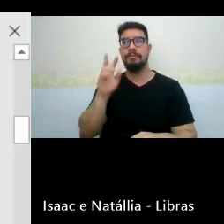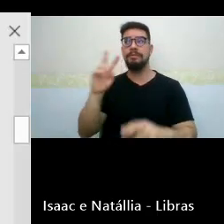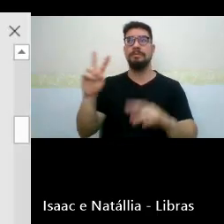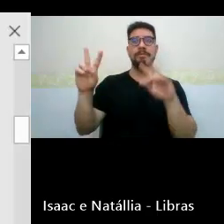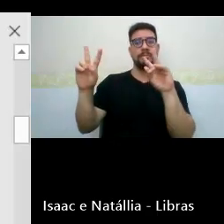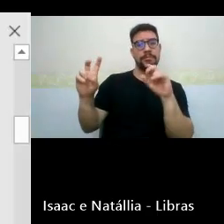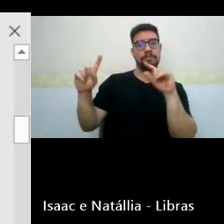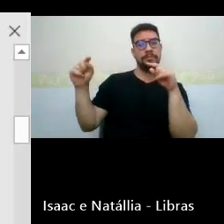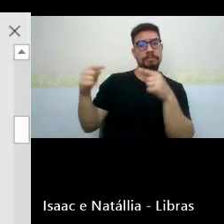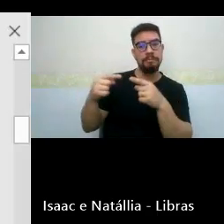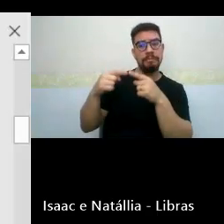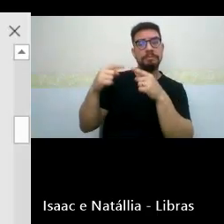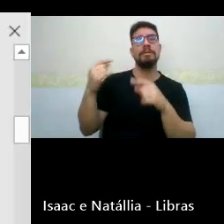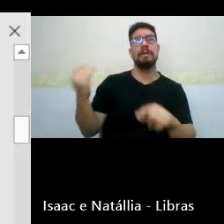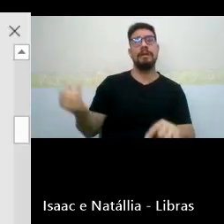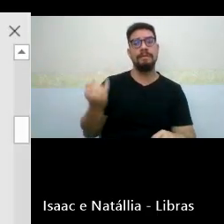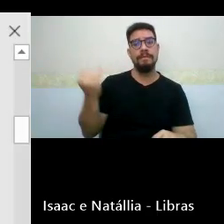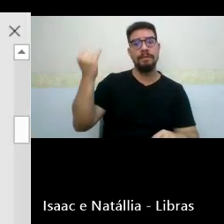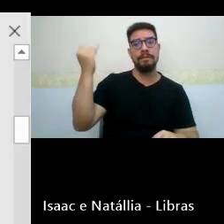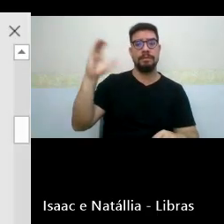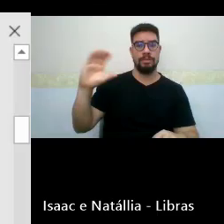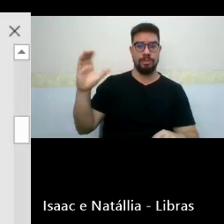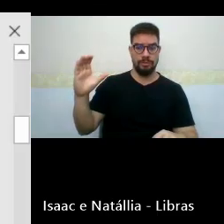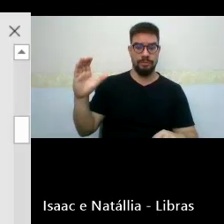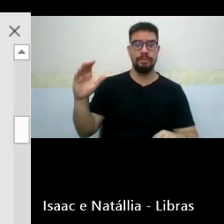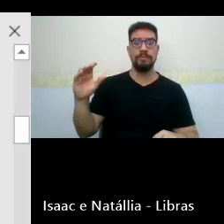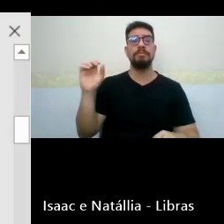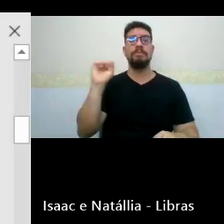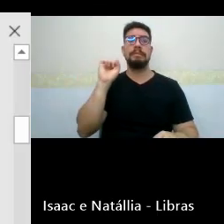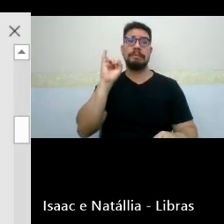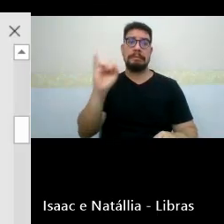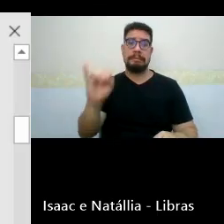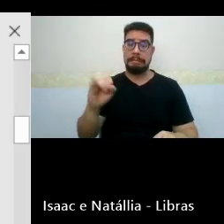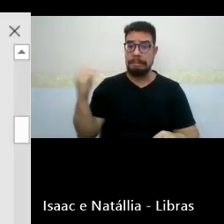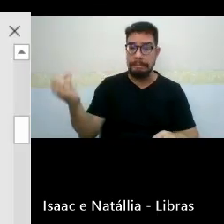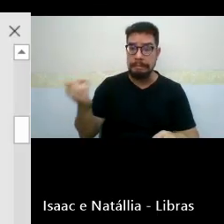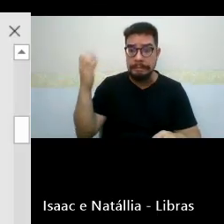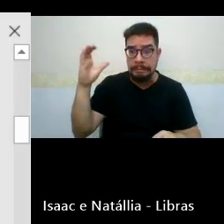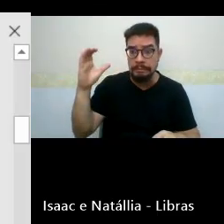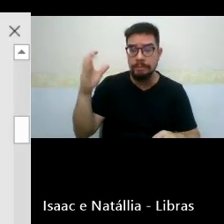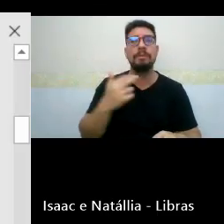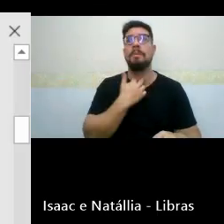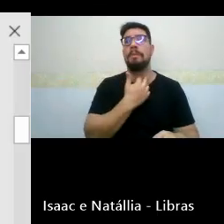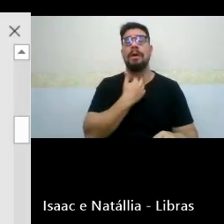uma alta relevância científica, porque se tivesse alta relevância. Então, assim,